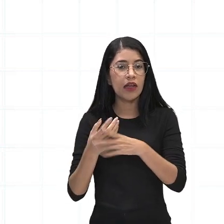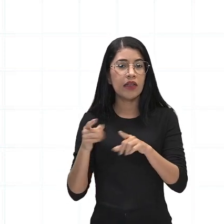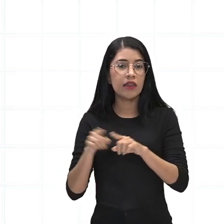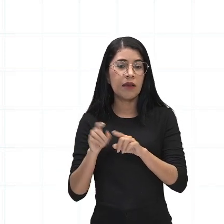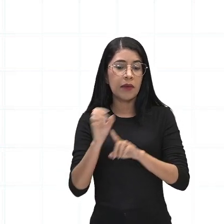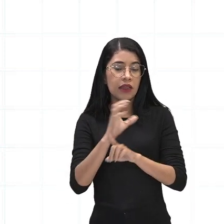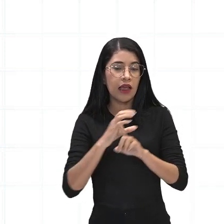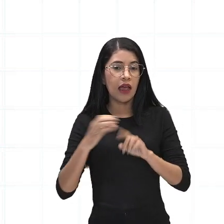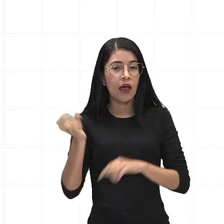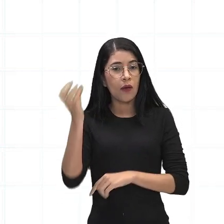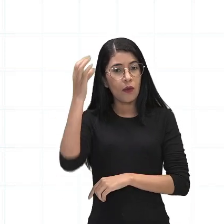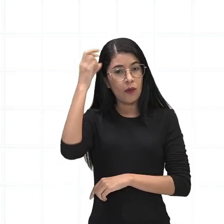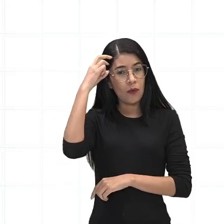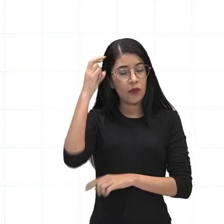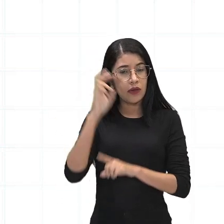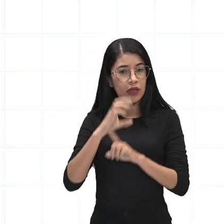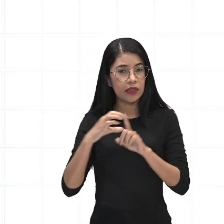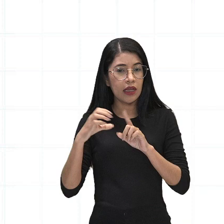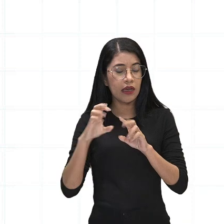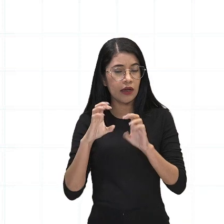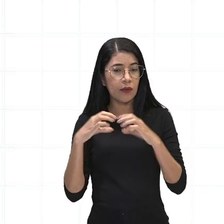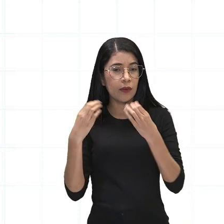uma cultura ou comunidade